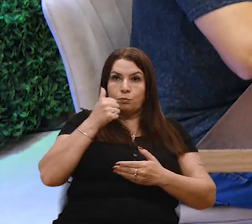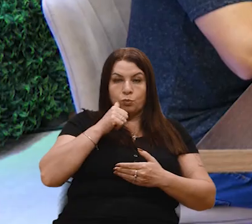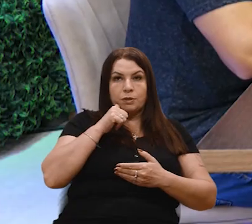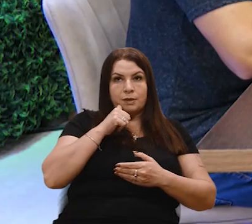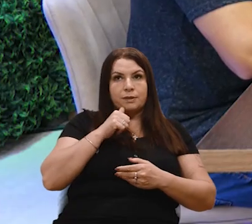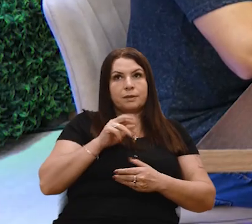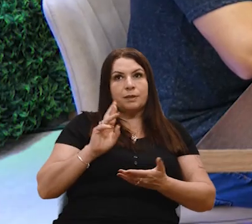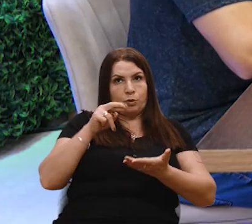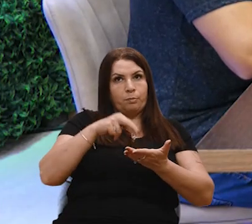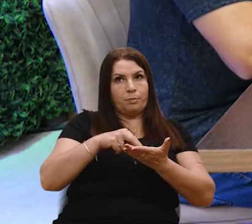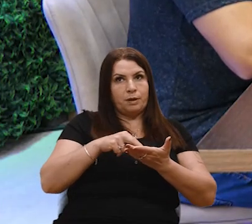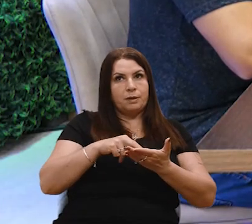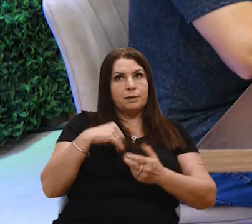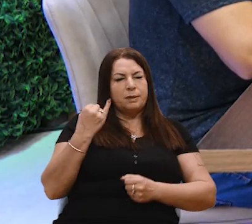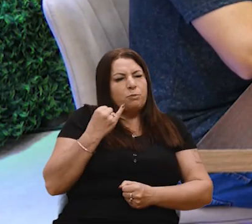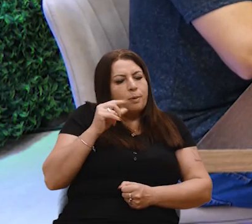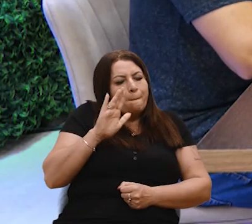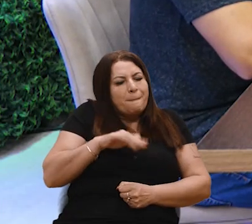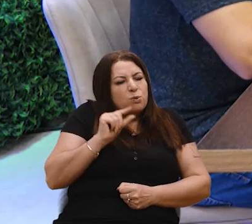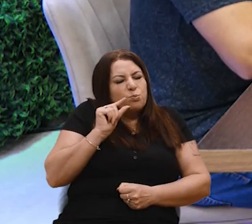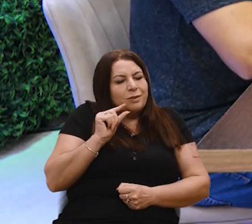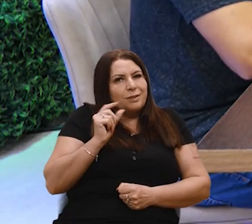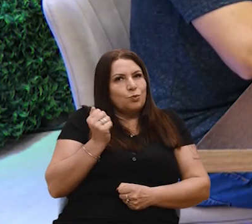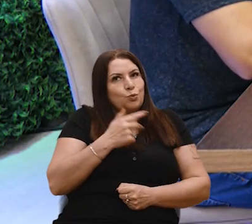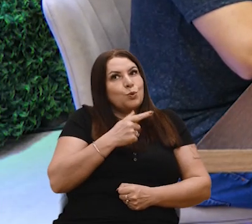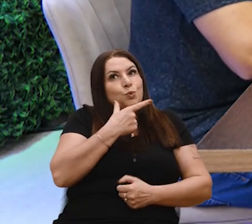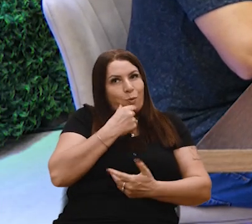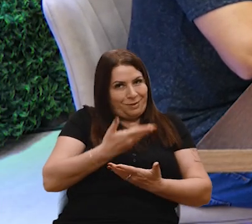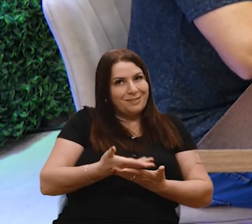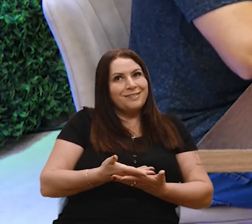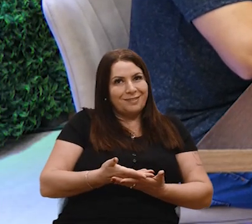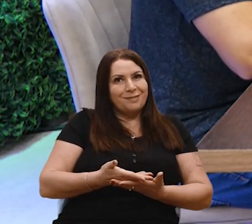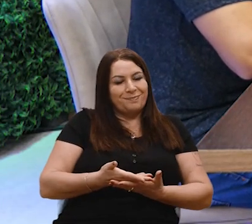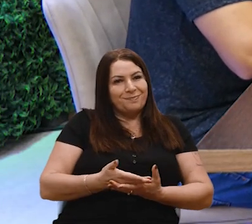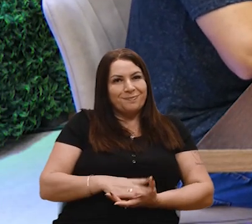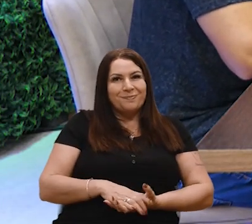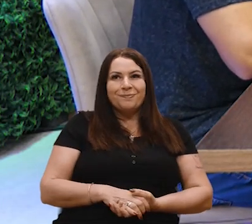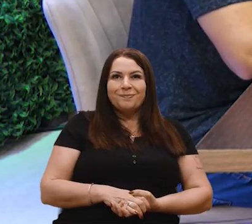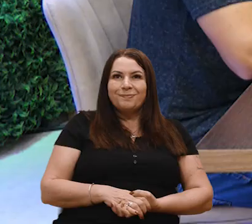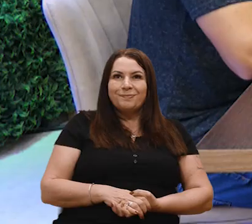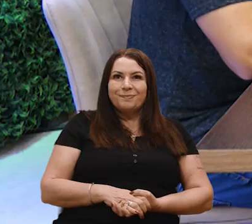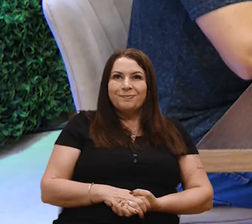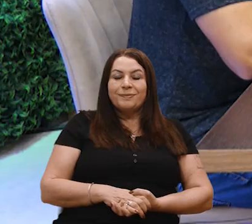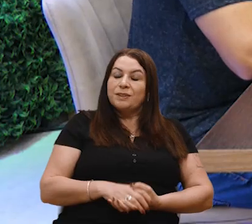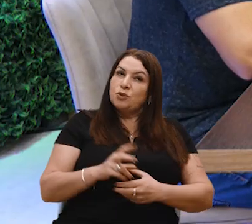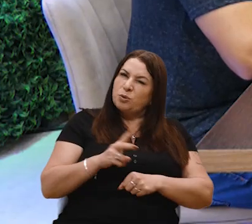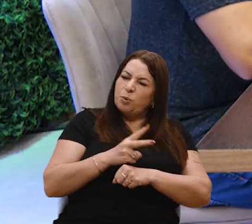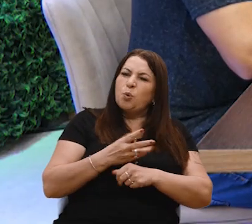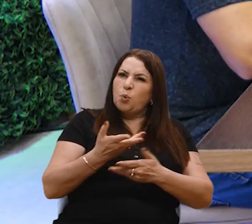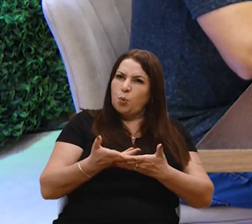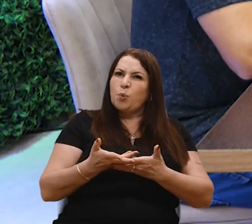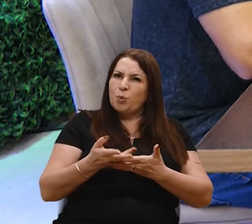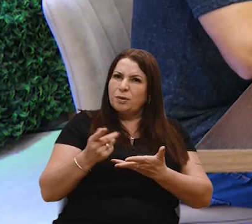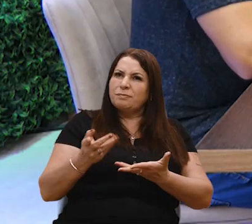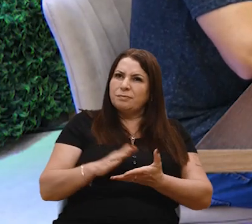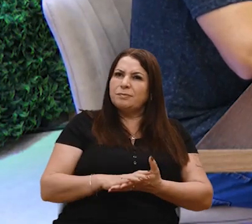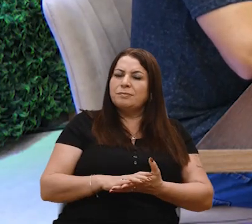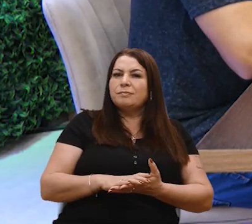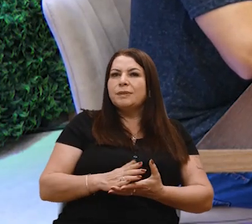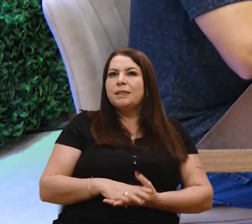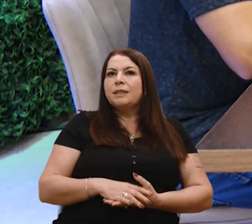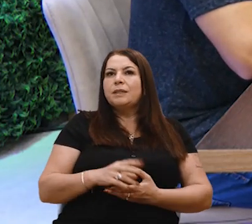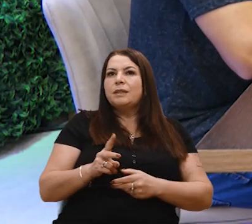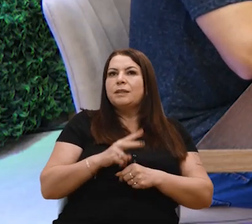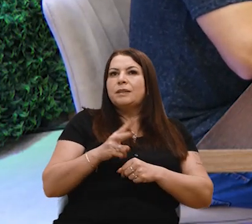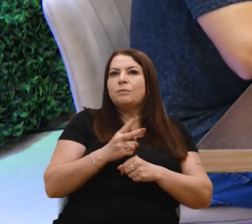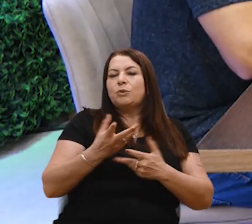for, né? Mas as mulheres, elas realmente se importam um pouquinho mais, assim, que os homens, né? Buscam, né? Eu acho esse apoio. O